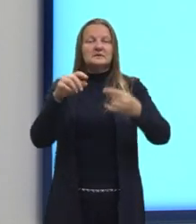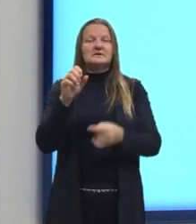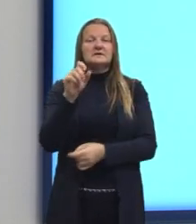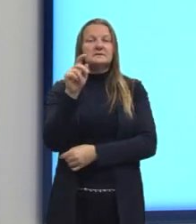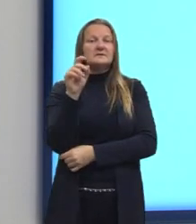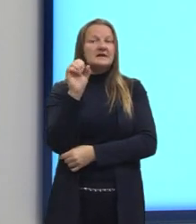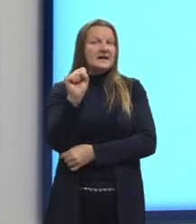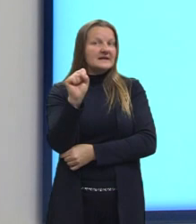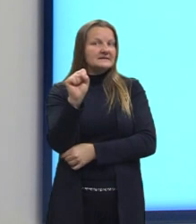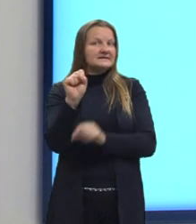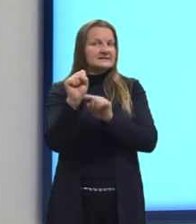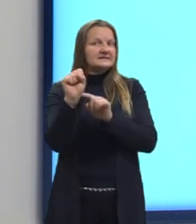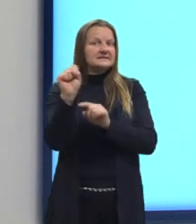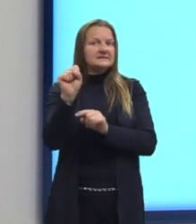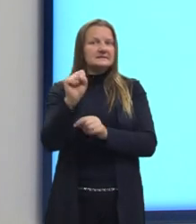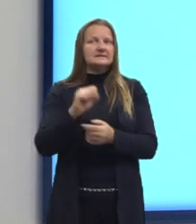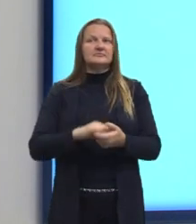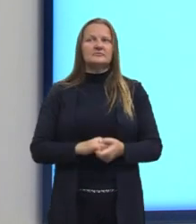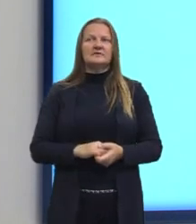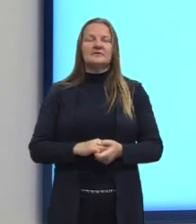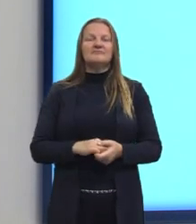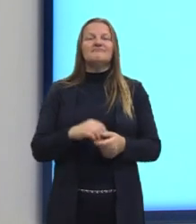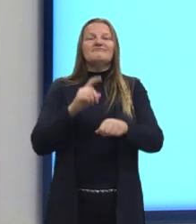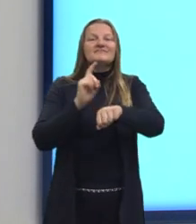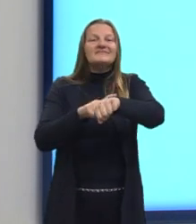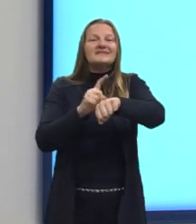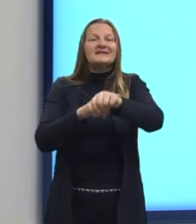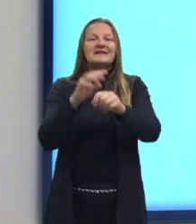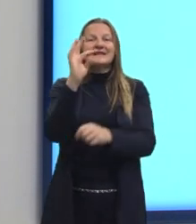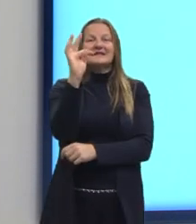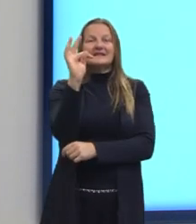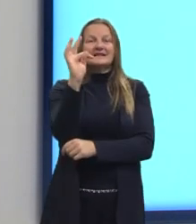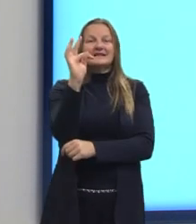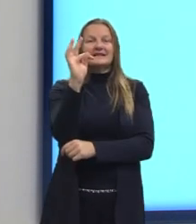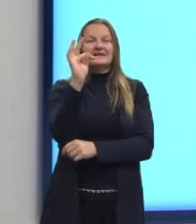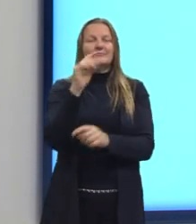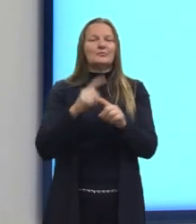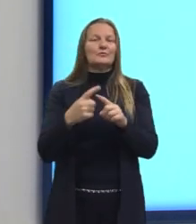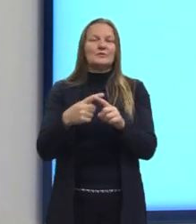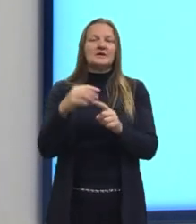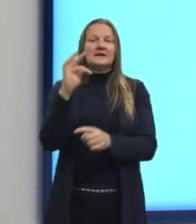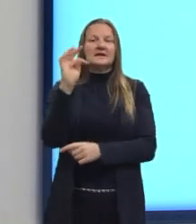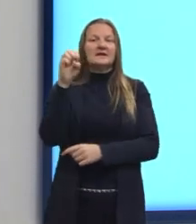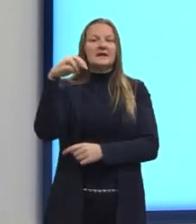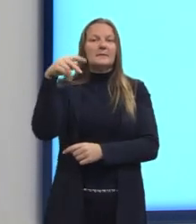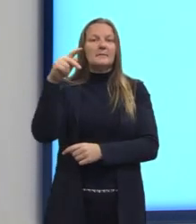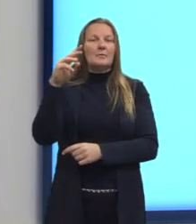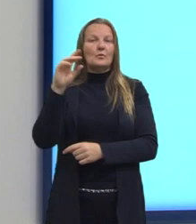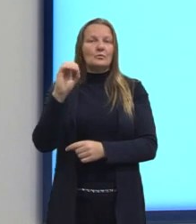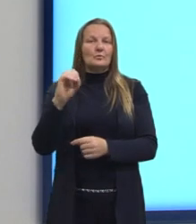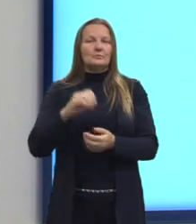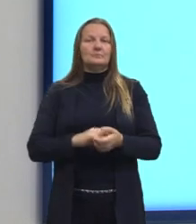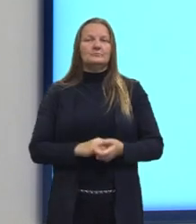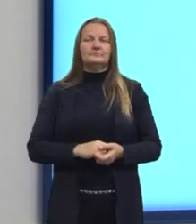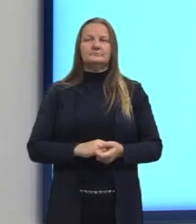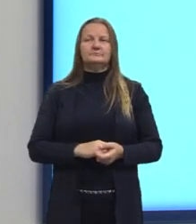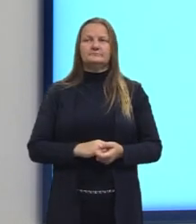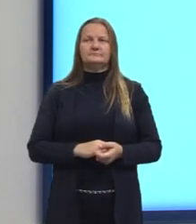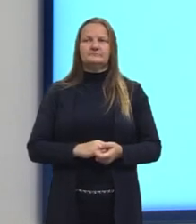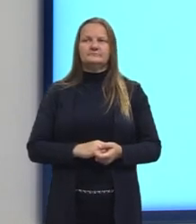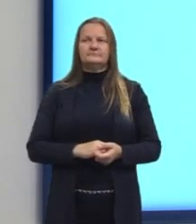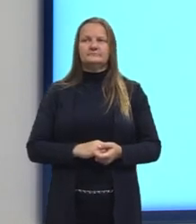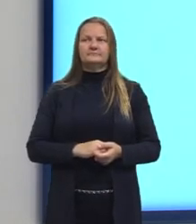período né a letra que a gente usa para falar período certo aqui refaz